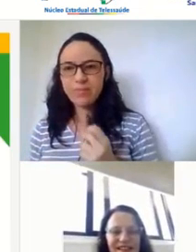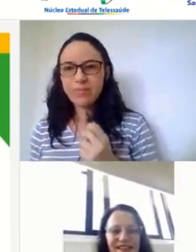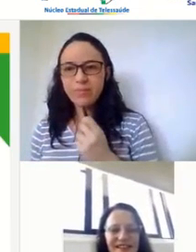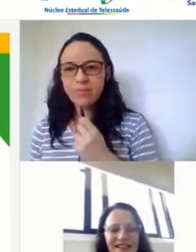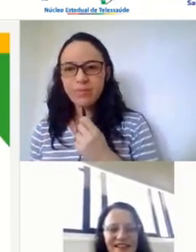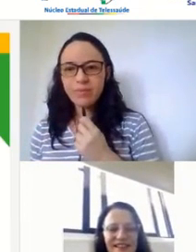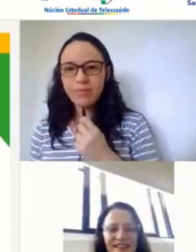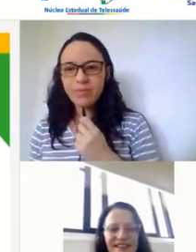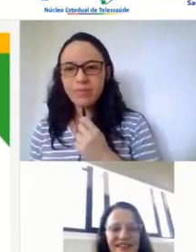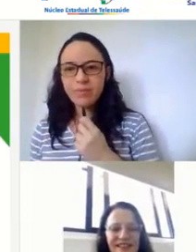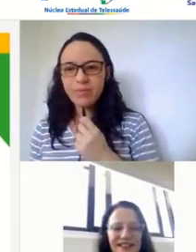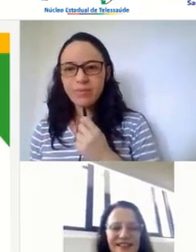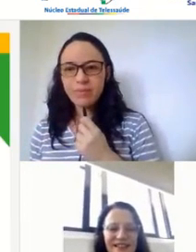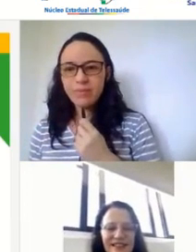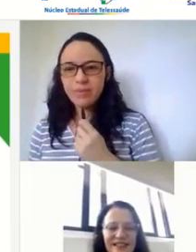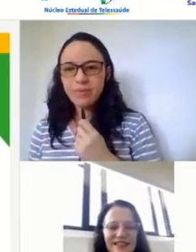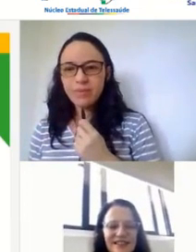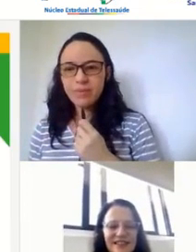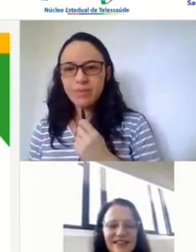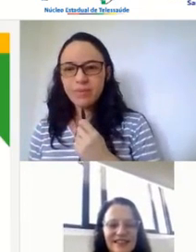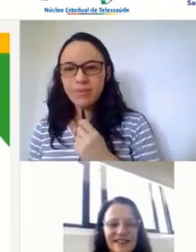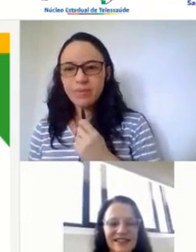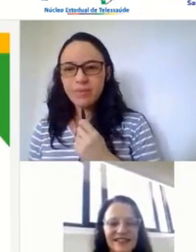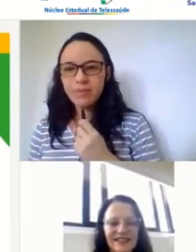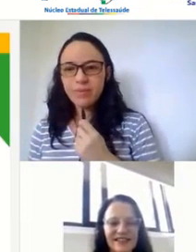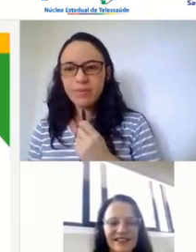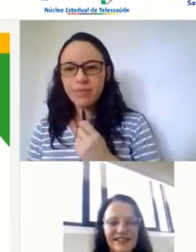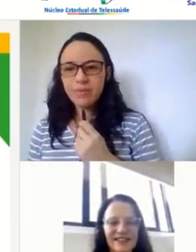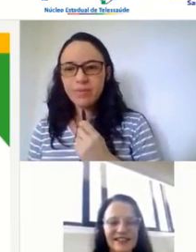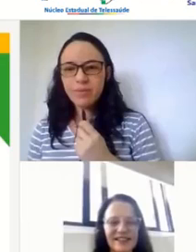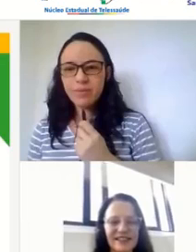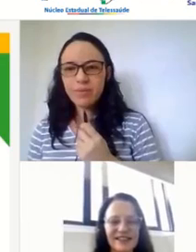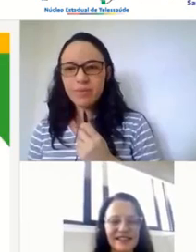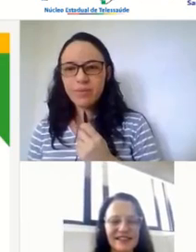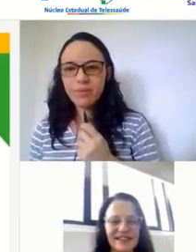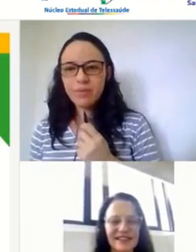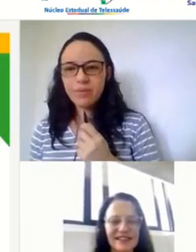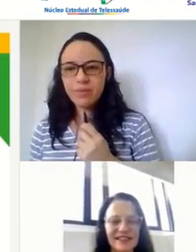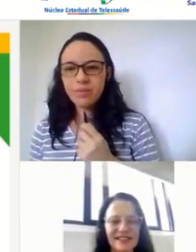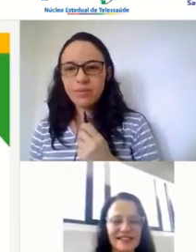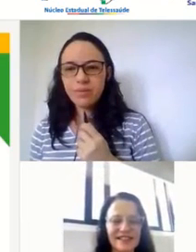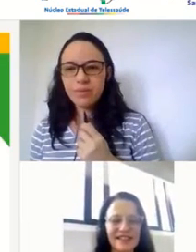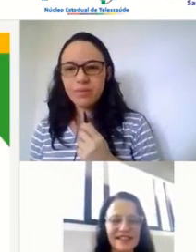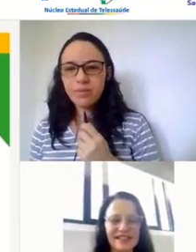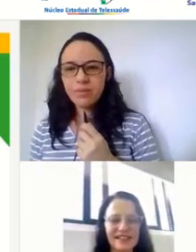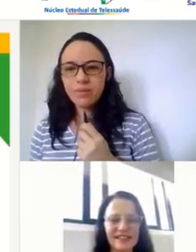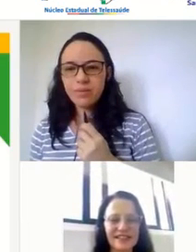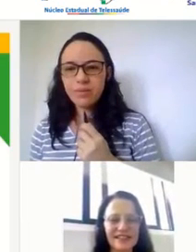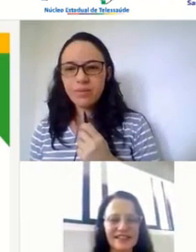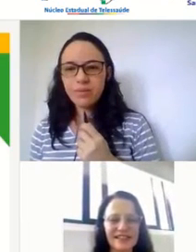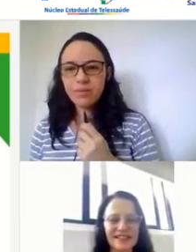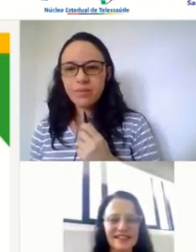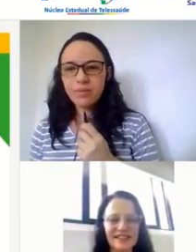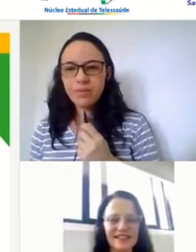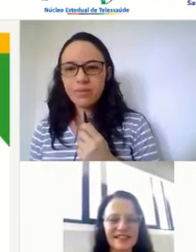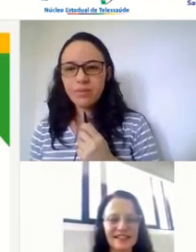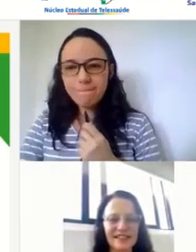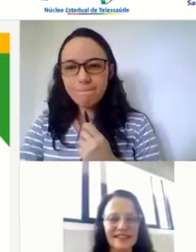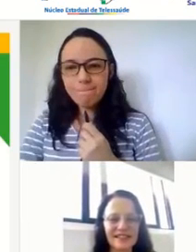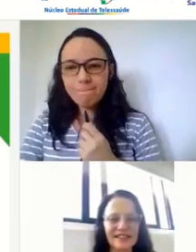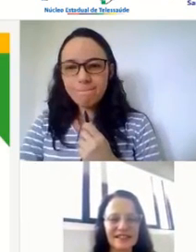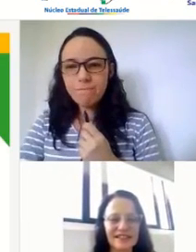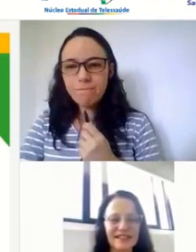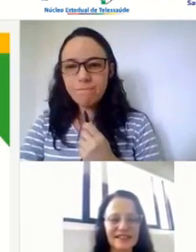eu vou te ajudar eu vou passar agora a palavra máquina que pediu a sala e vou pedir ajuda suelen para para gente